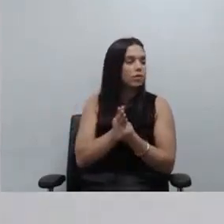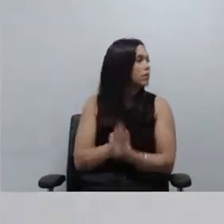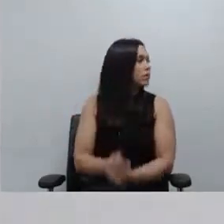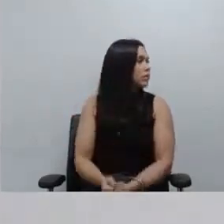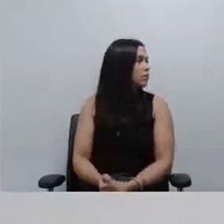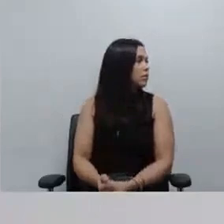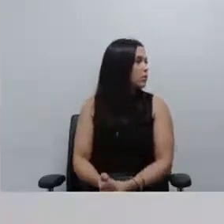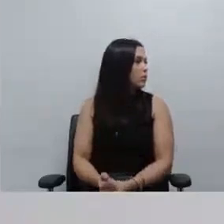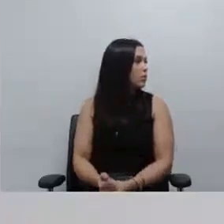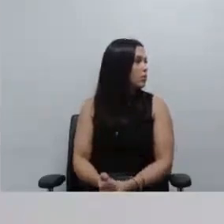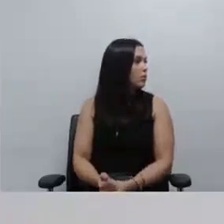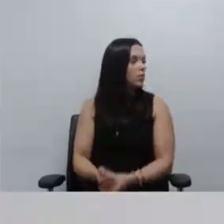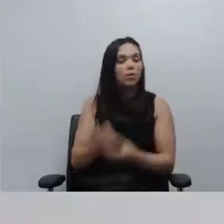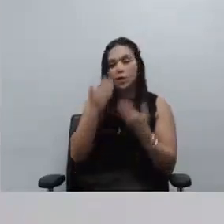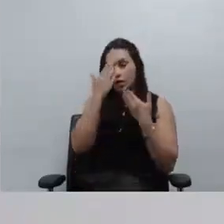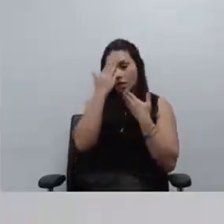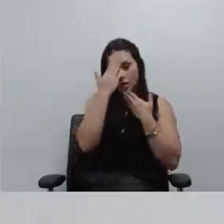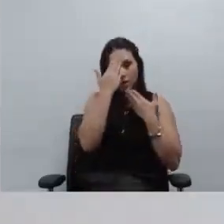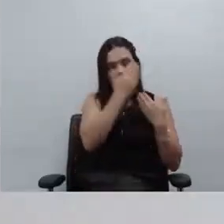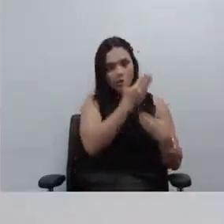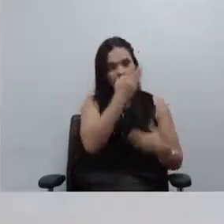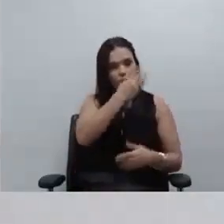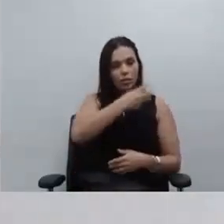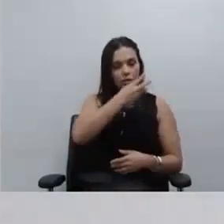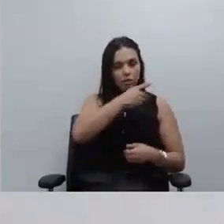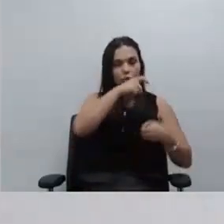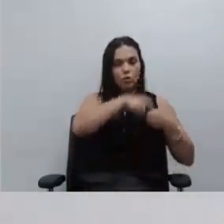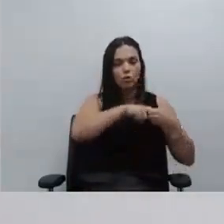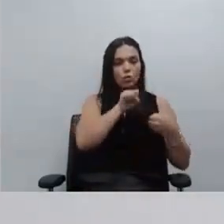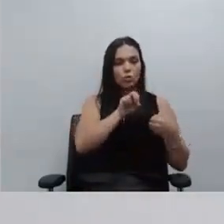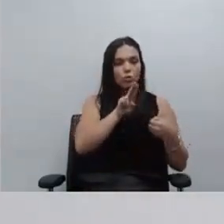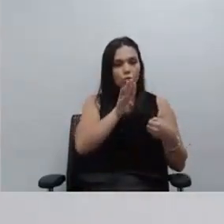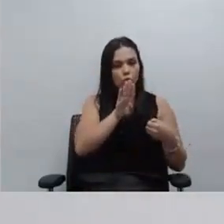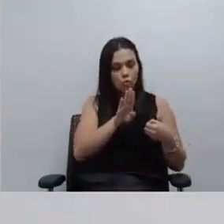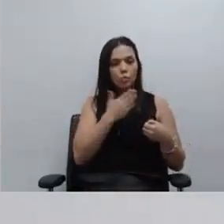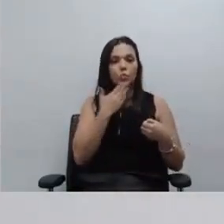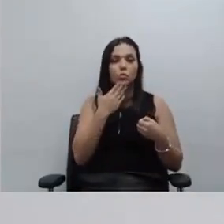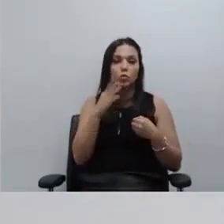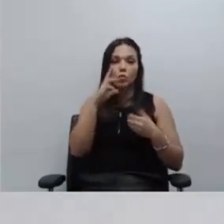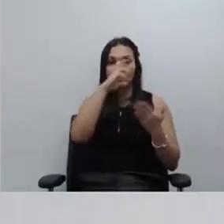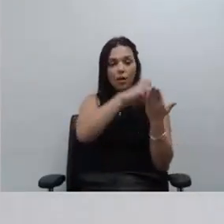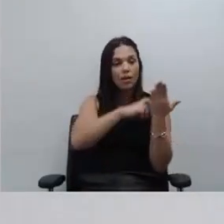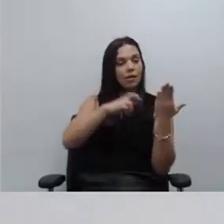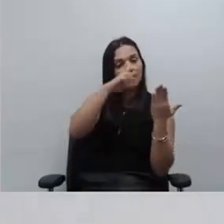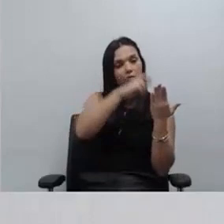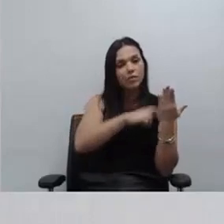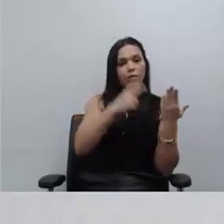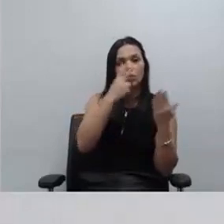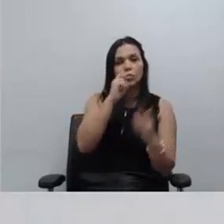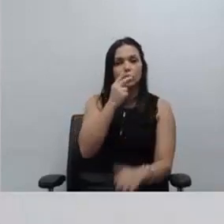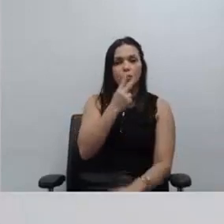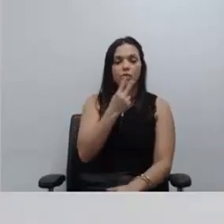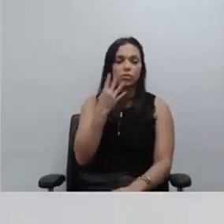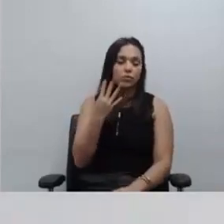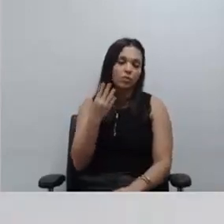Agradeço ao excelentíssimo terceiro subdefensor público geral, que apontou vista nesses autos